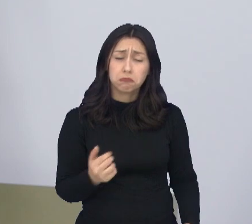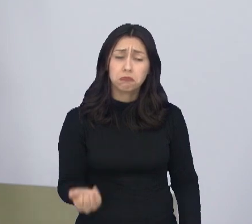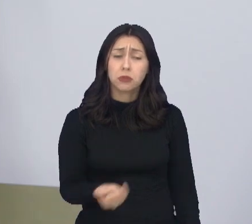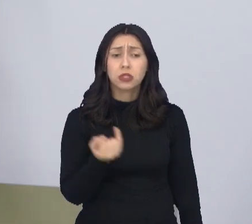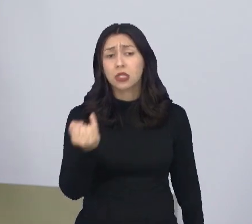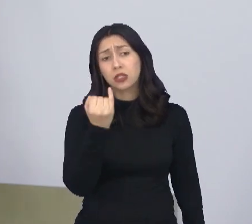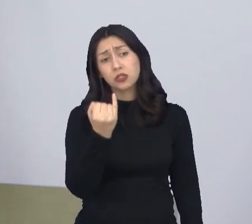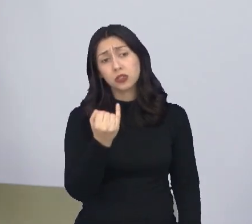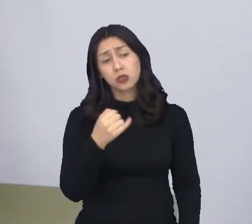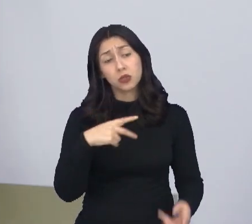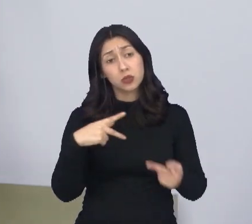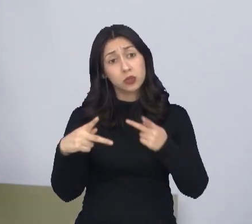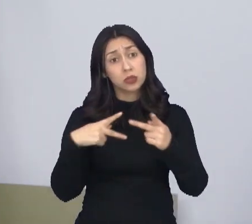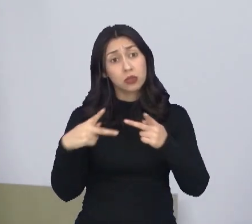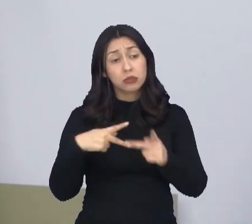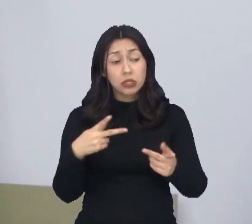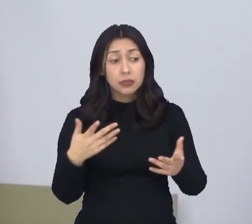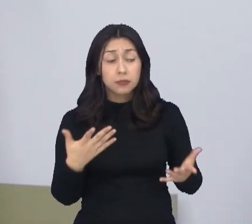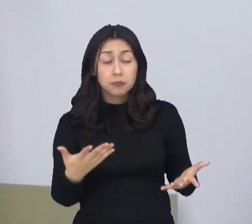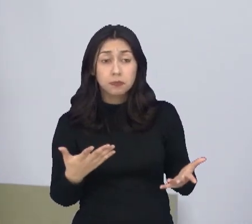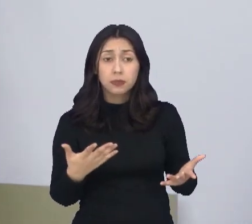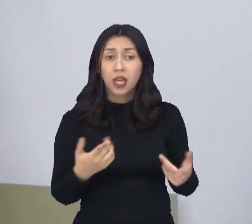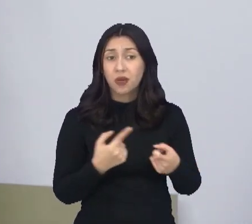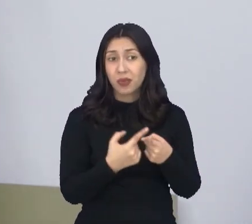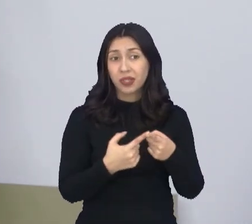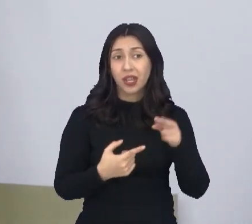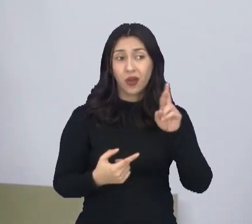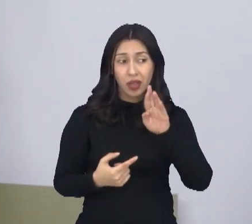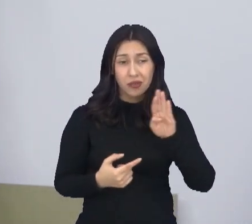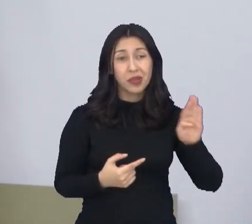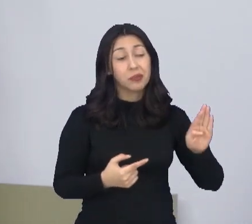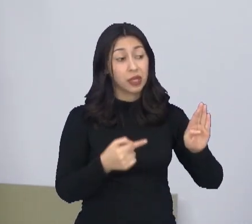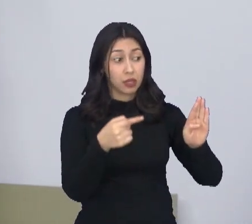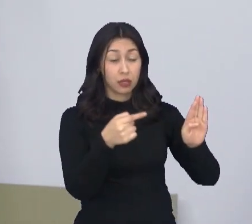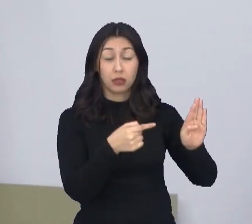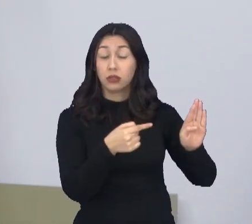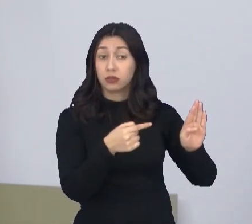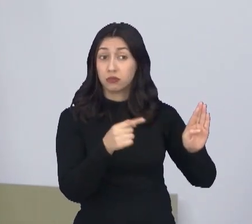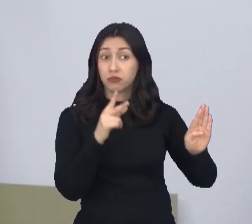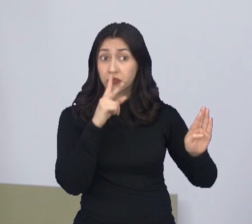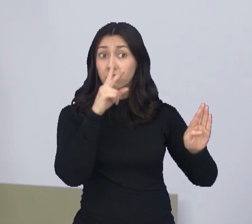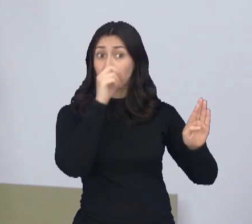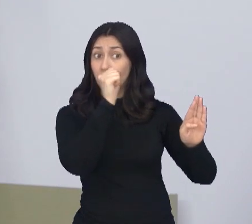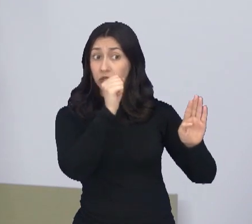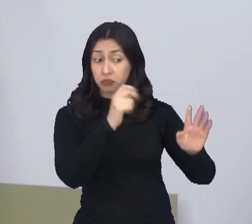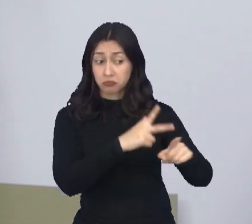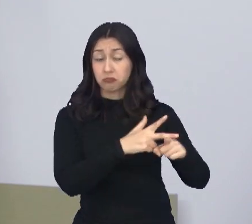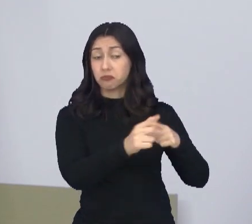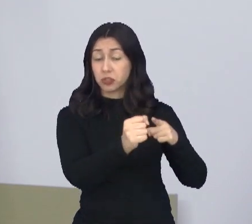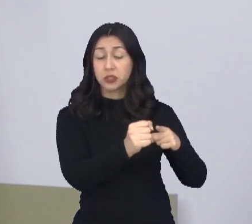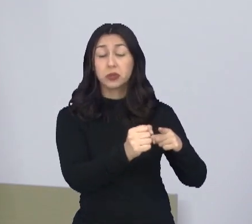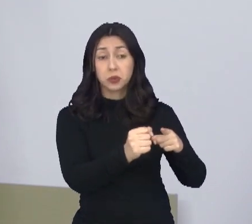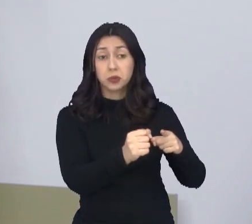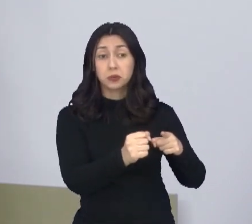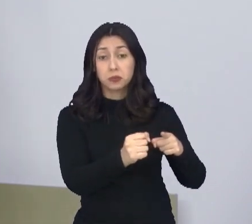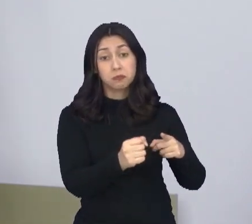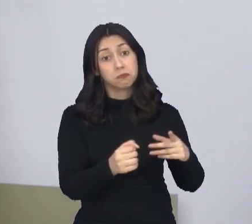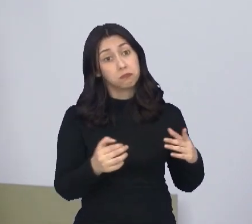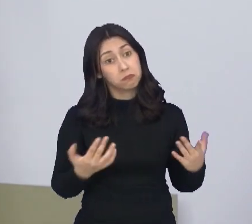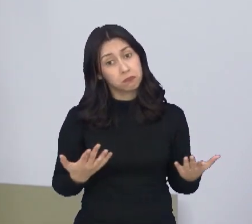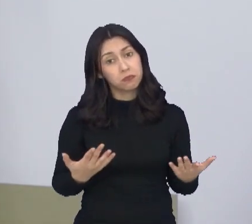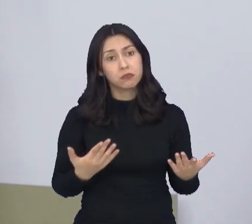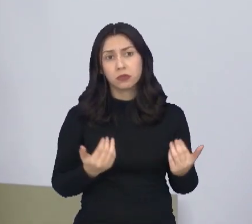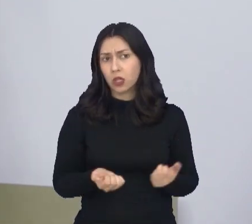tendo em vista que foi o Red Bull Bragantino, atual campeão da Série A2 do Brasileiro. fora